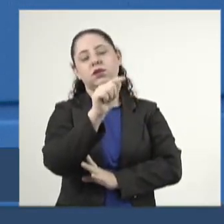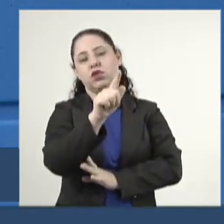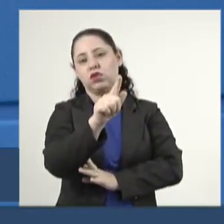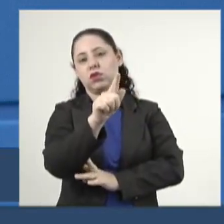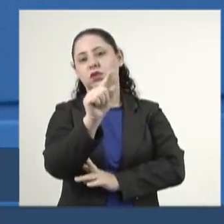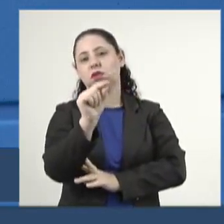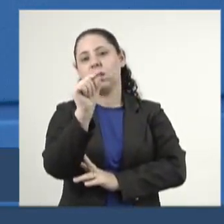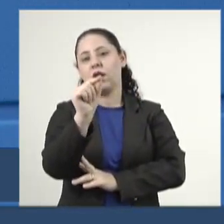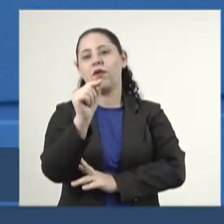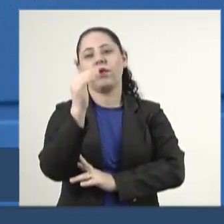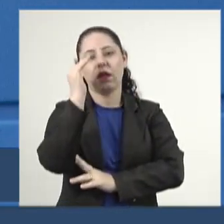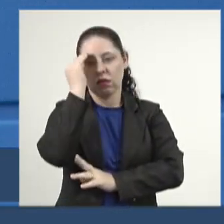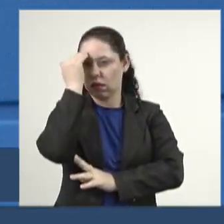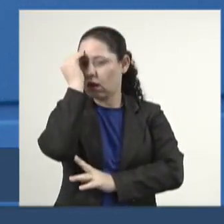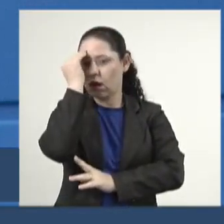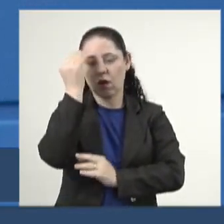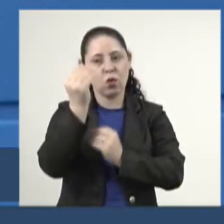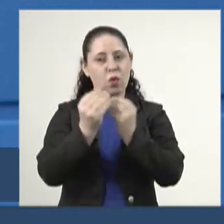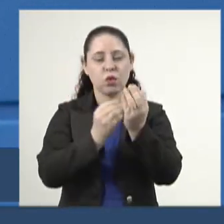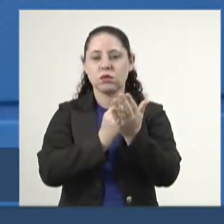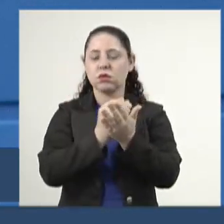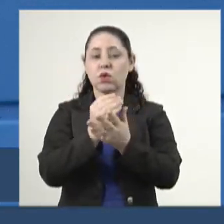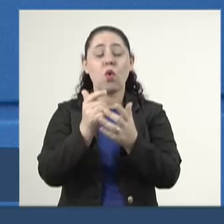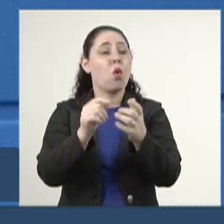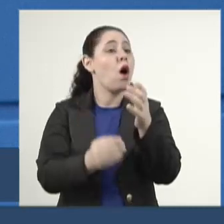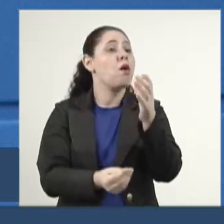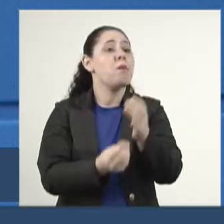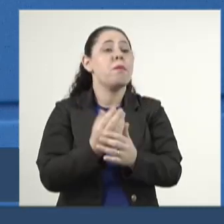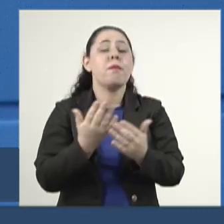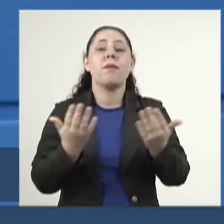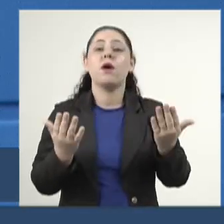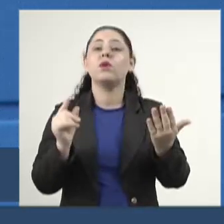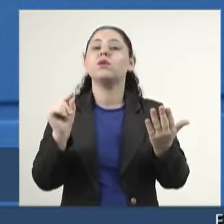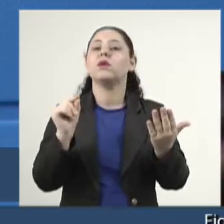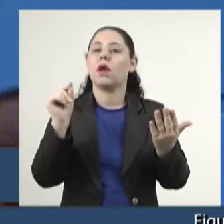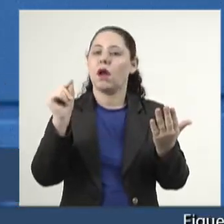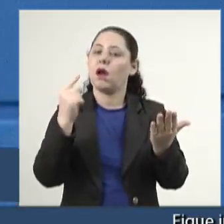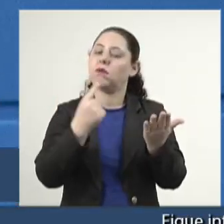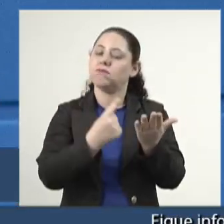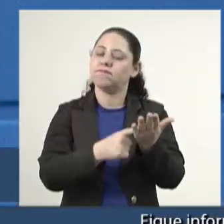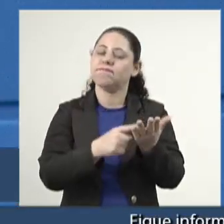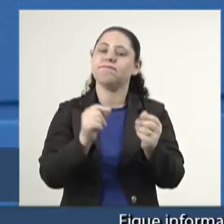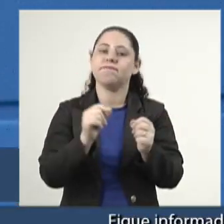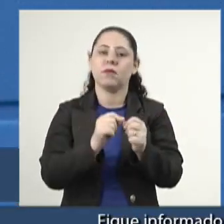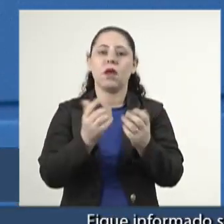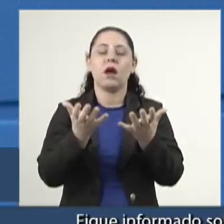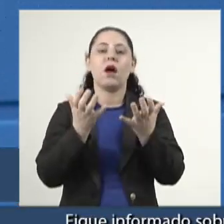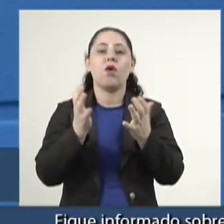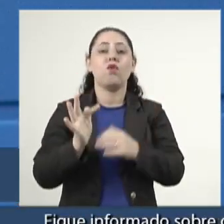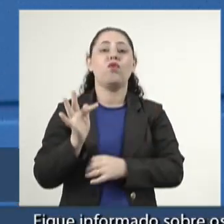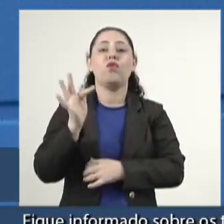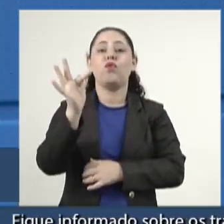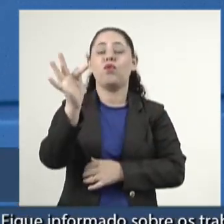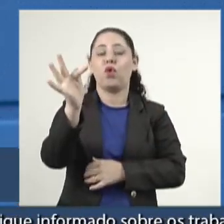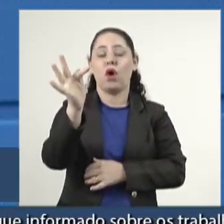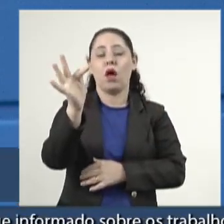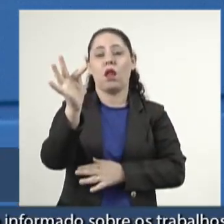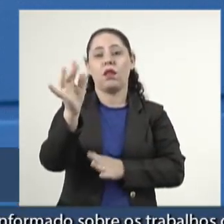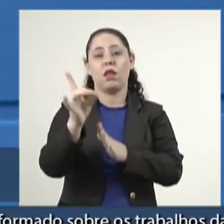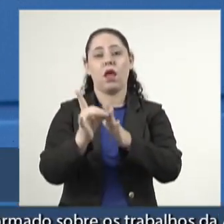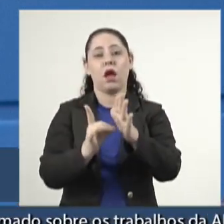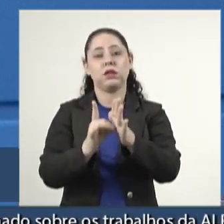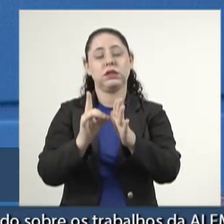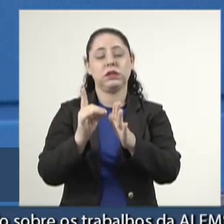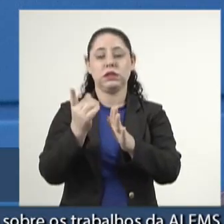ESG, vai entender como começou, da onde surgiu e o que essa agenda prevê para os próximos anos aí